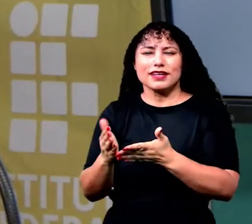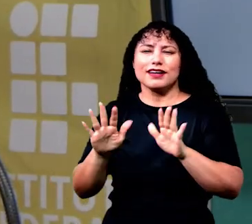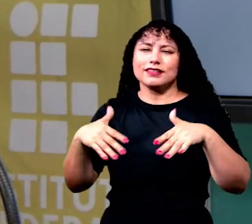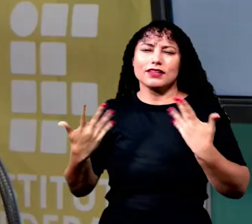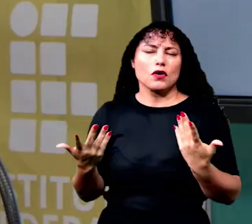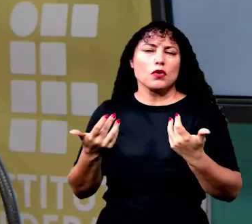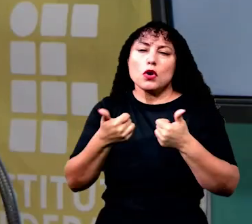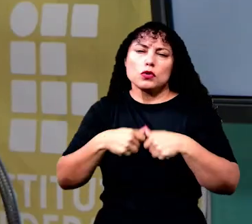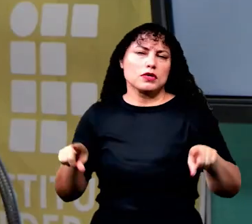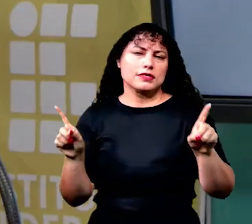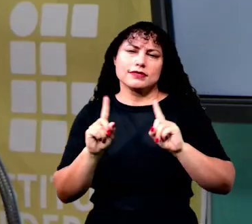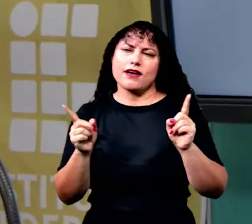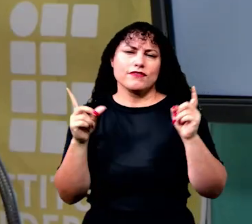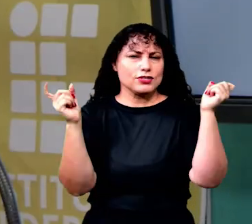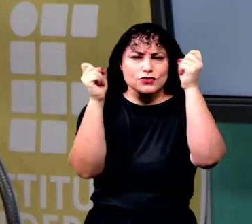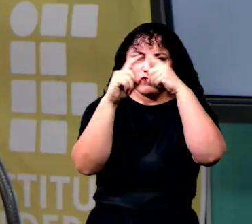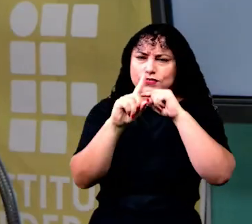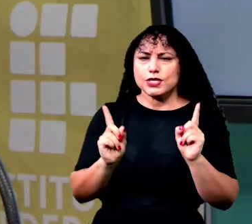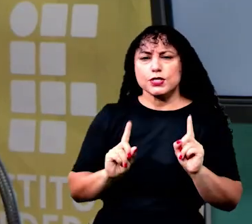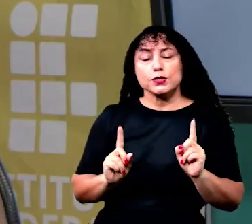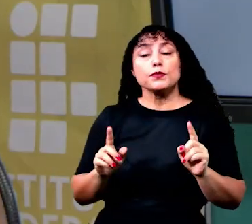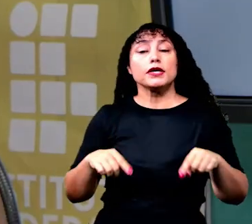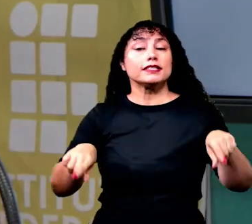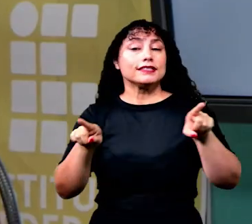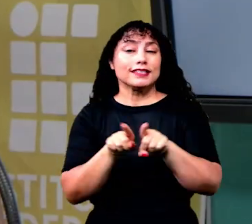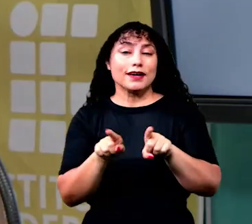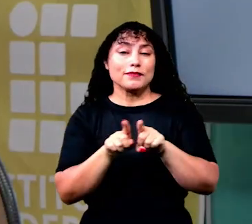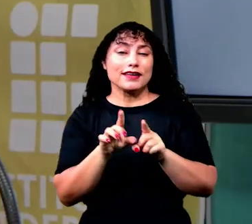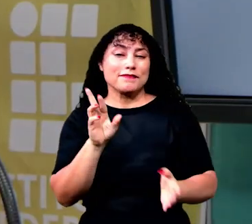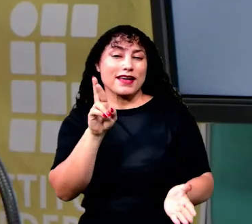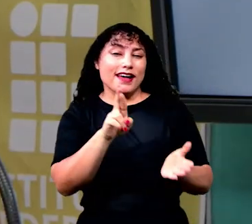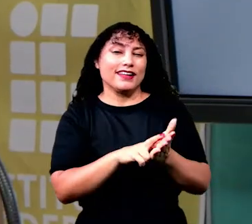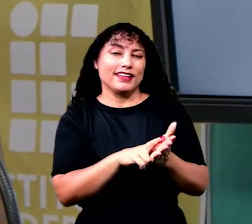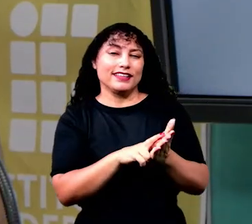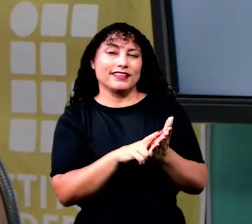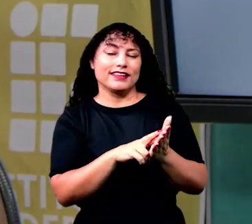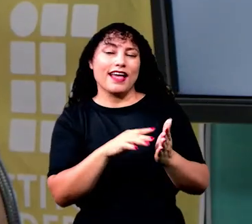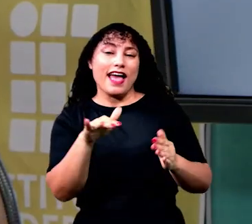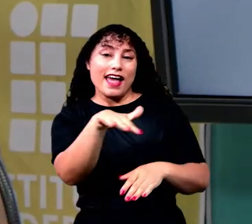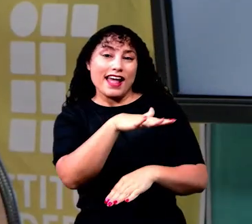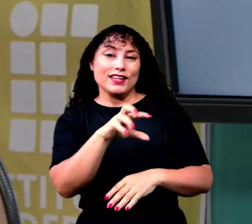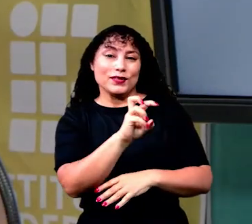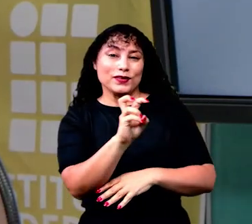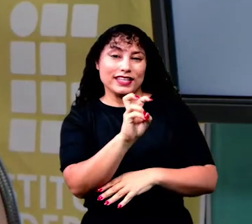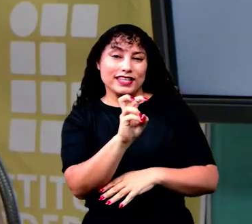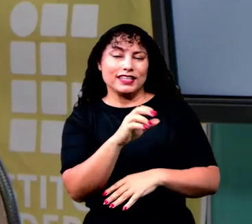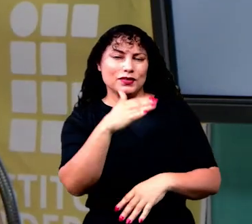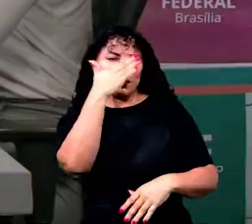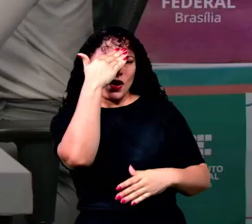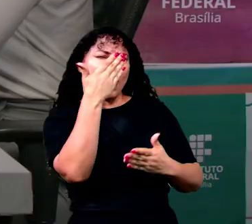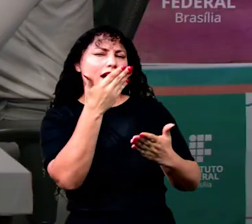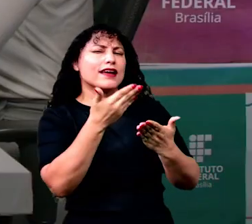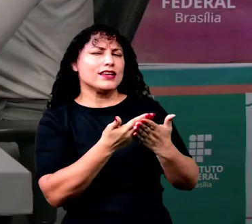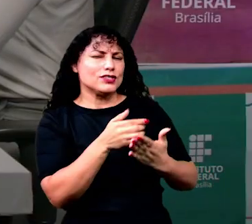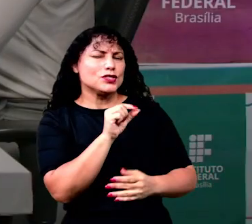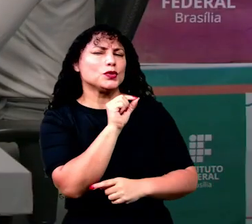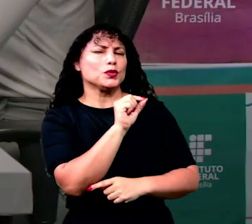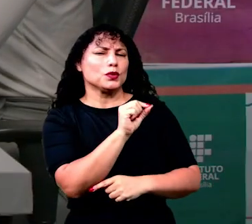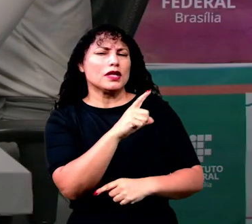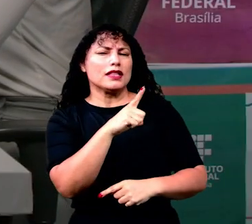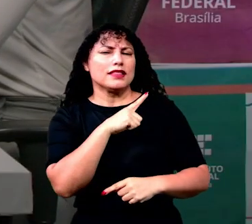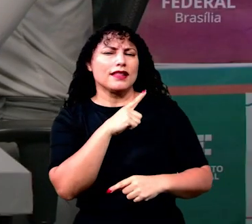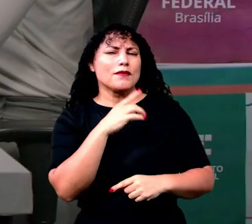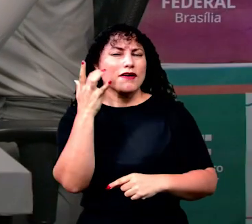não estava muito difícil, mas também a minha realidade era ali o 5º. Eu acredito que essa questão de ter